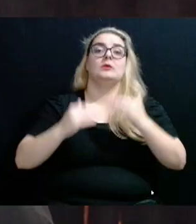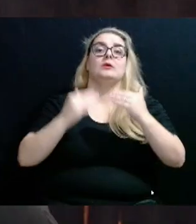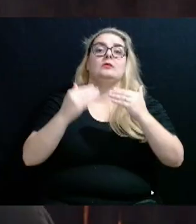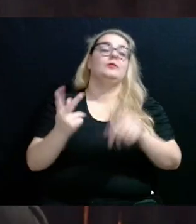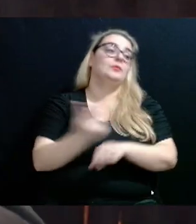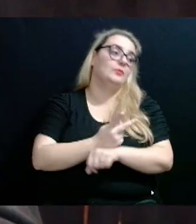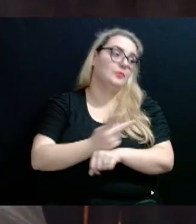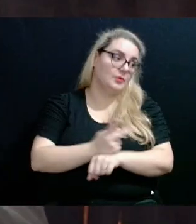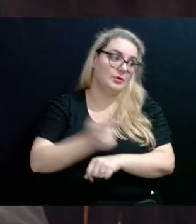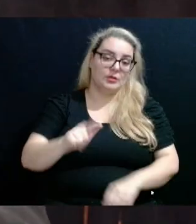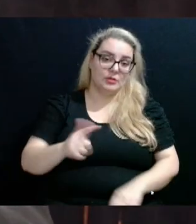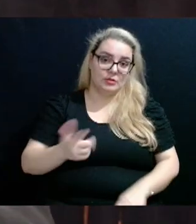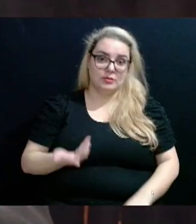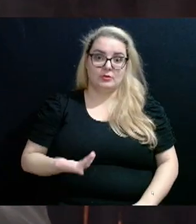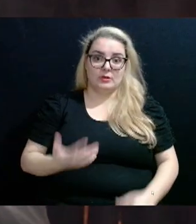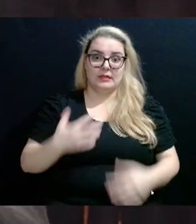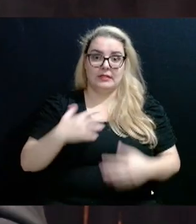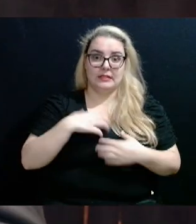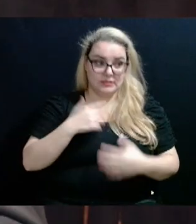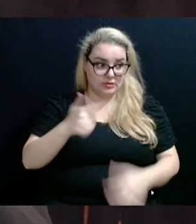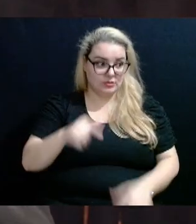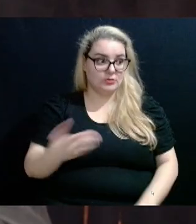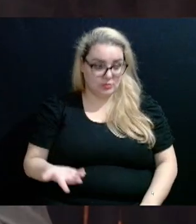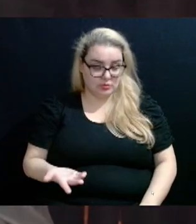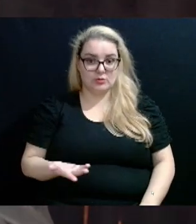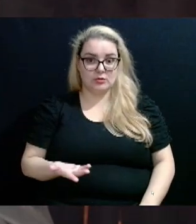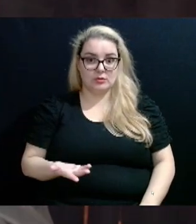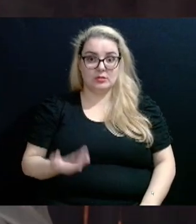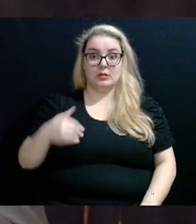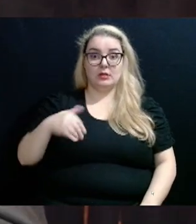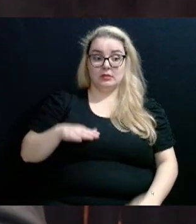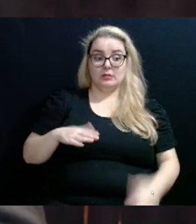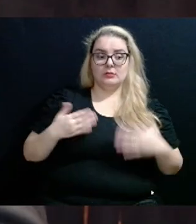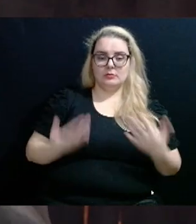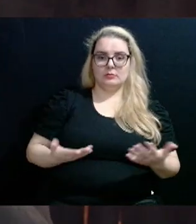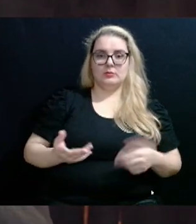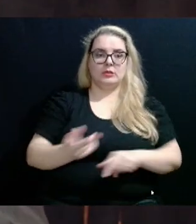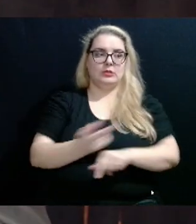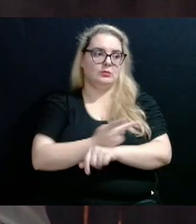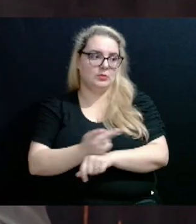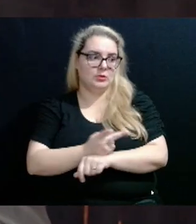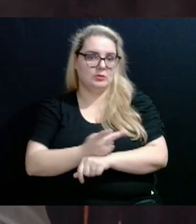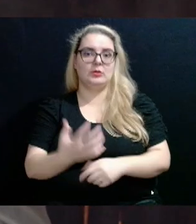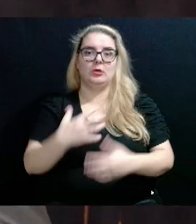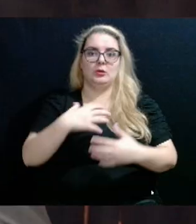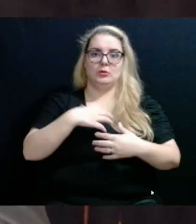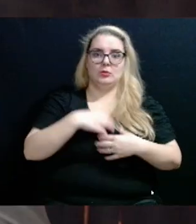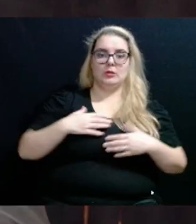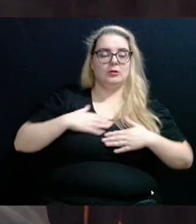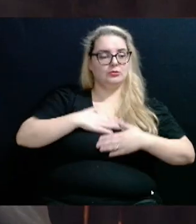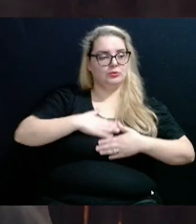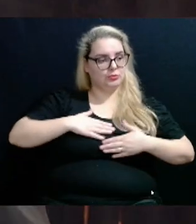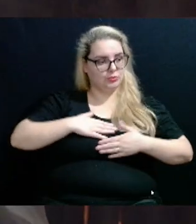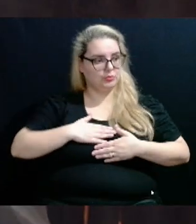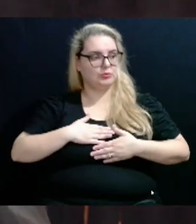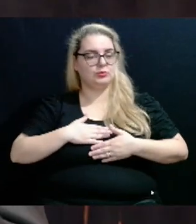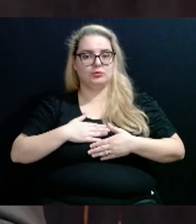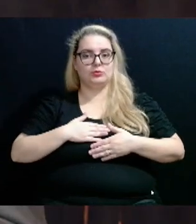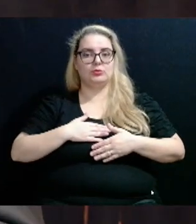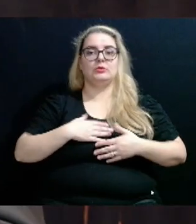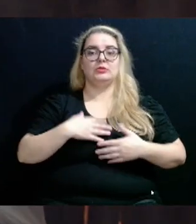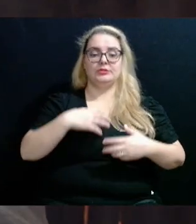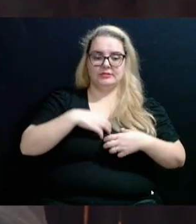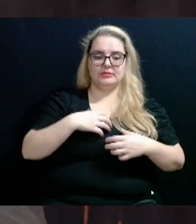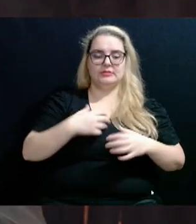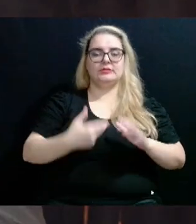Então ele fica cada vez mais ali buscando sentir esse prazer de novo, buscar sentir esse momento, né, que a gente passa sempre por